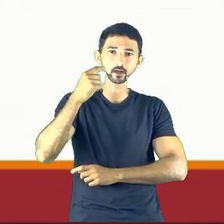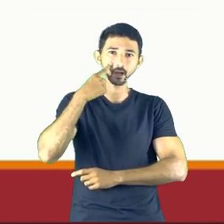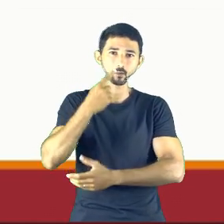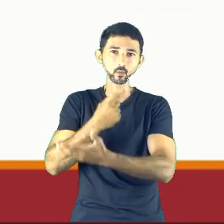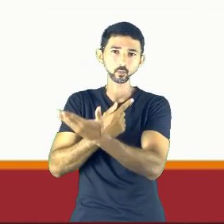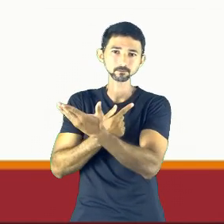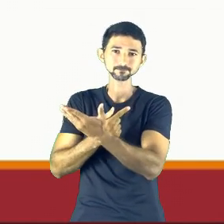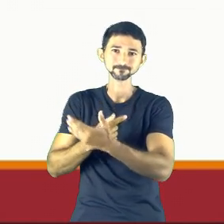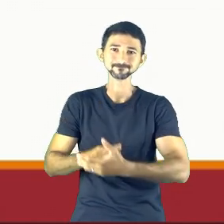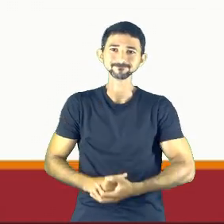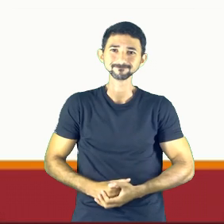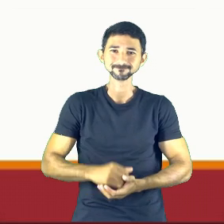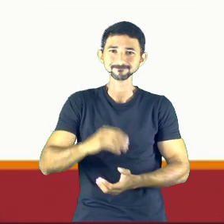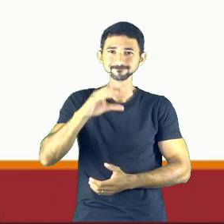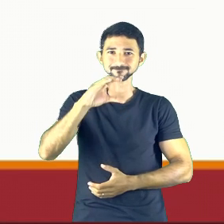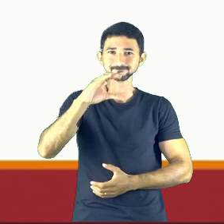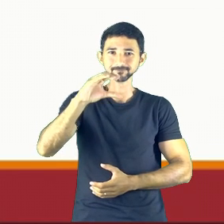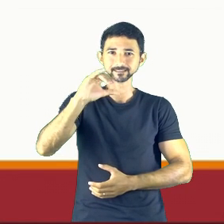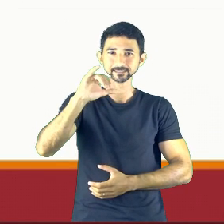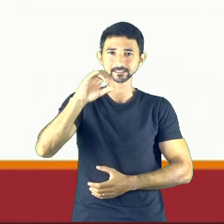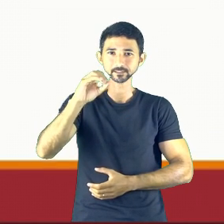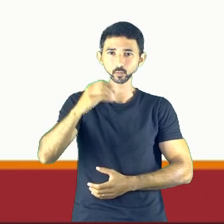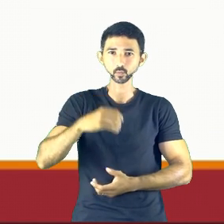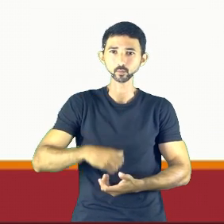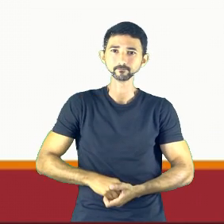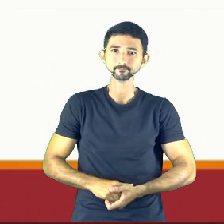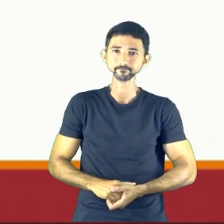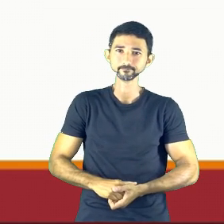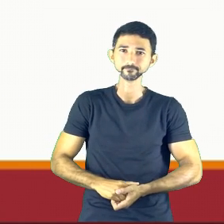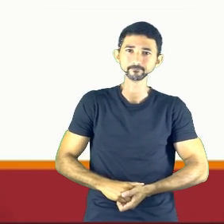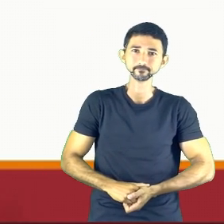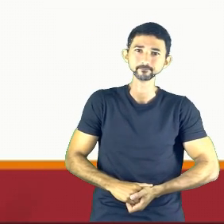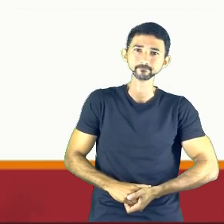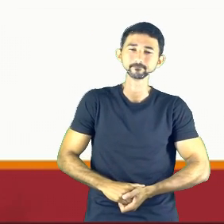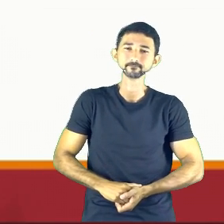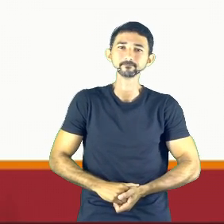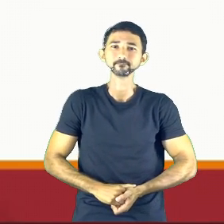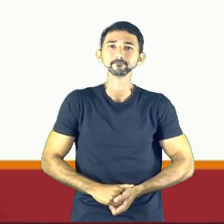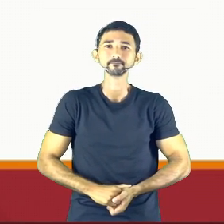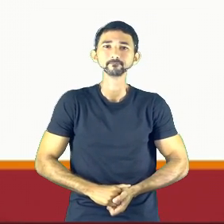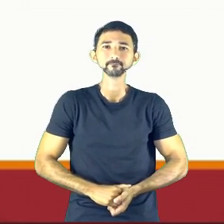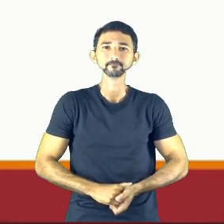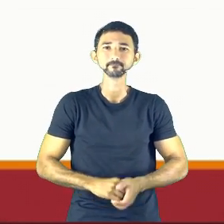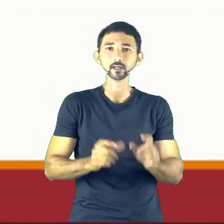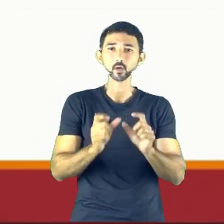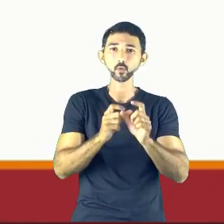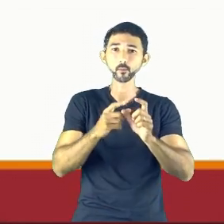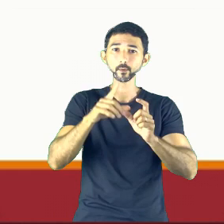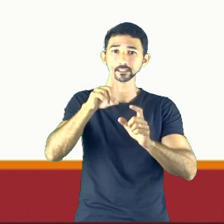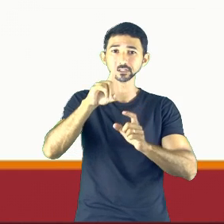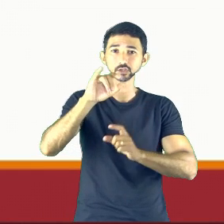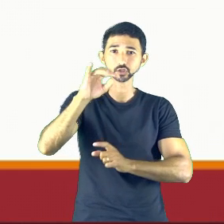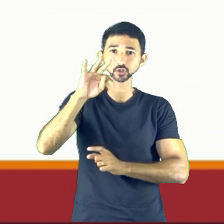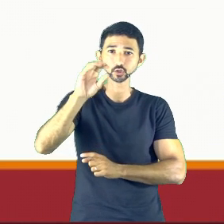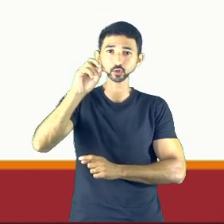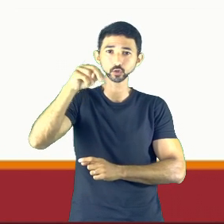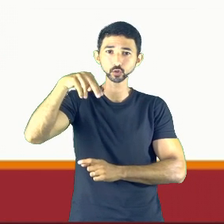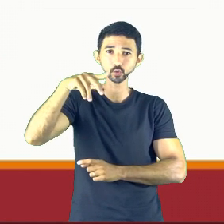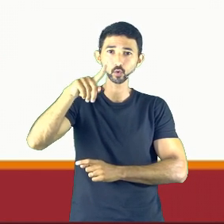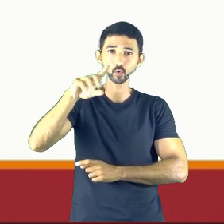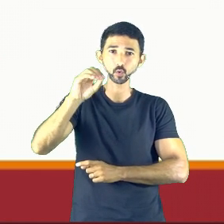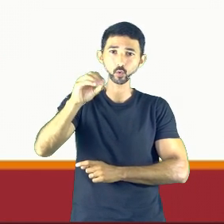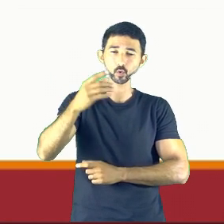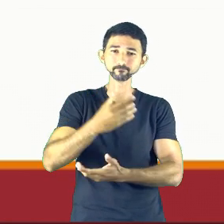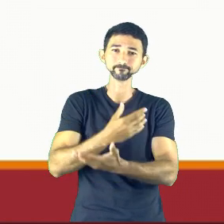caso, nós temos uma semivogal e uma vogal, formando um ditongo crescente, tá bom? Nesse caso, eu quero que vocês